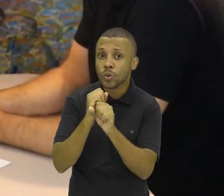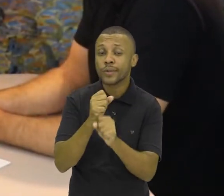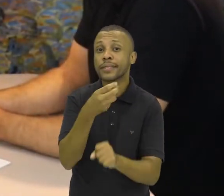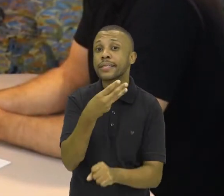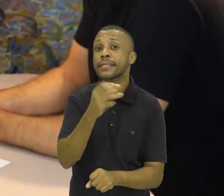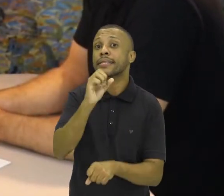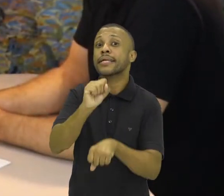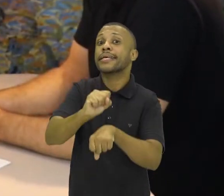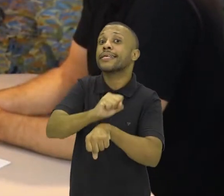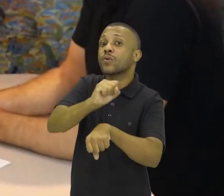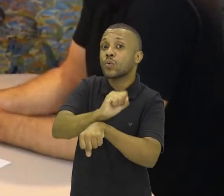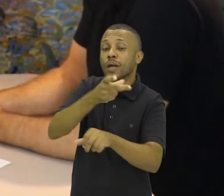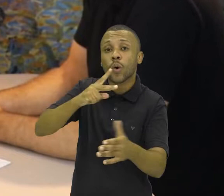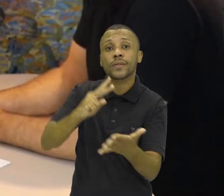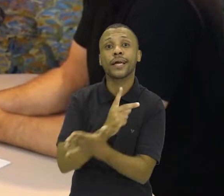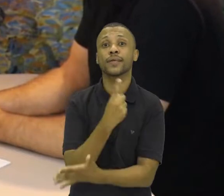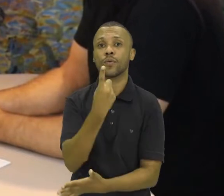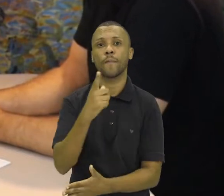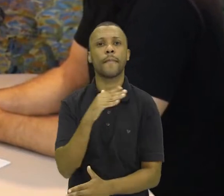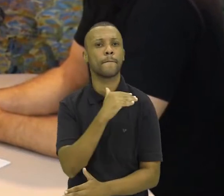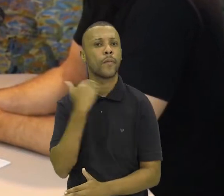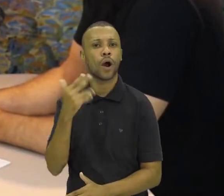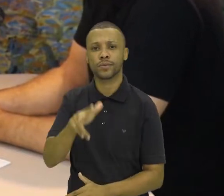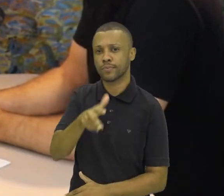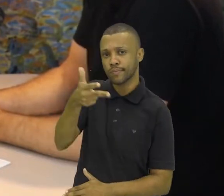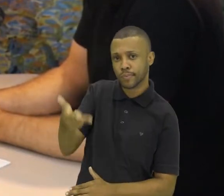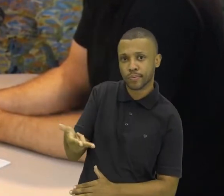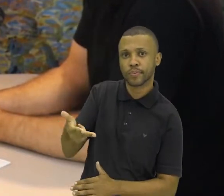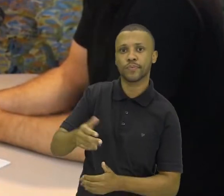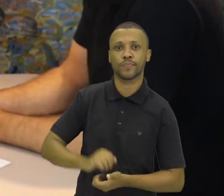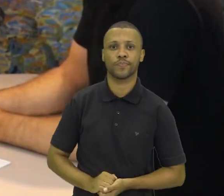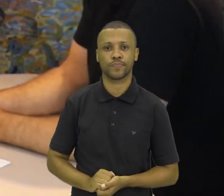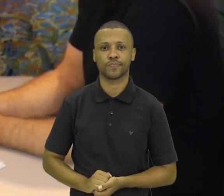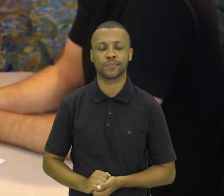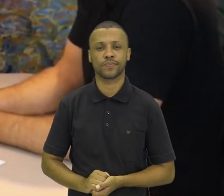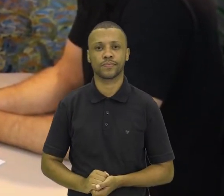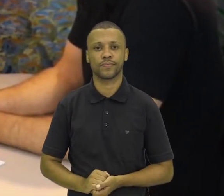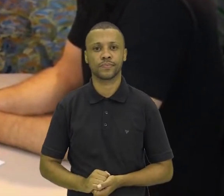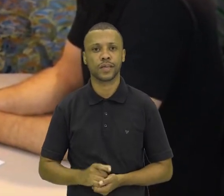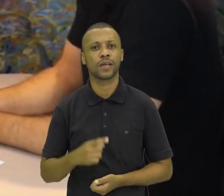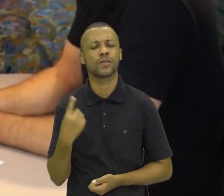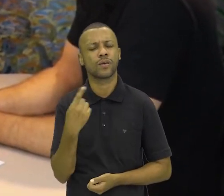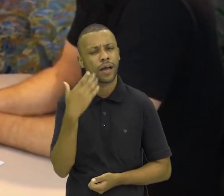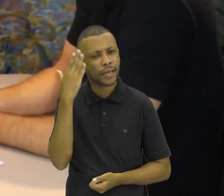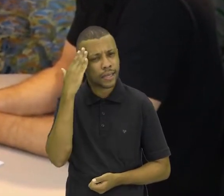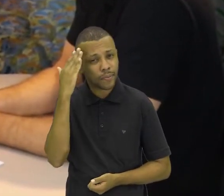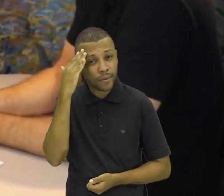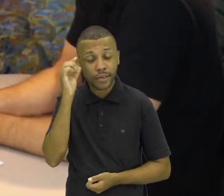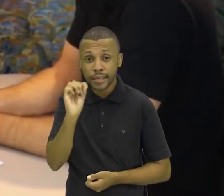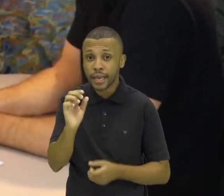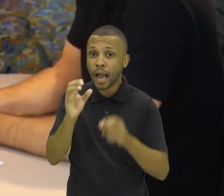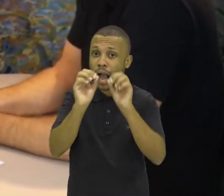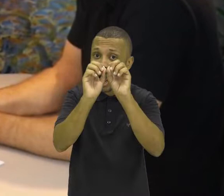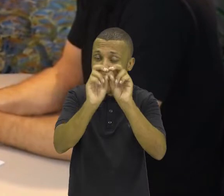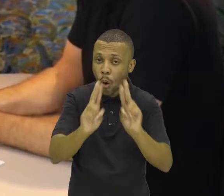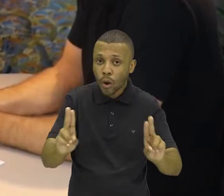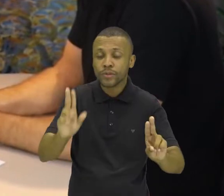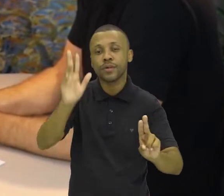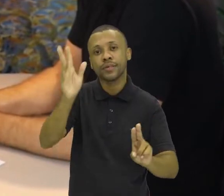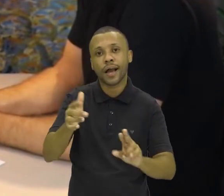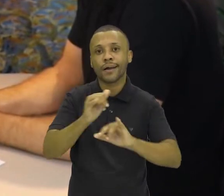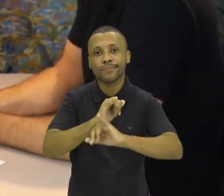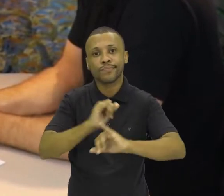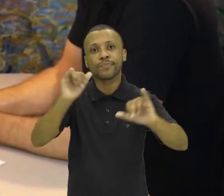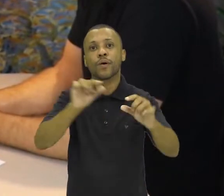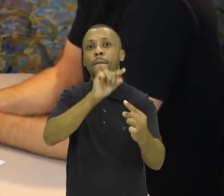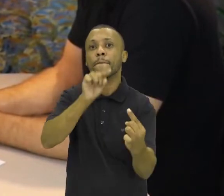a cada 30 segundos. De acidente não tá. E por mais que se definamos metas, como eu disse, as Nações Unidas já